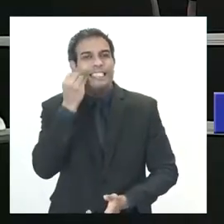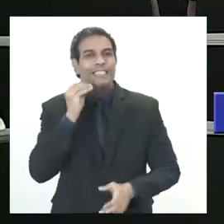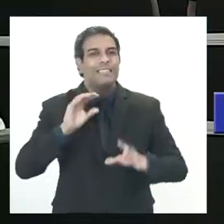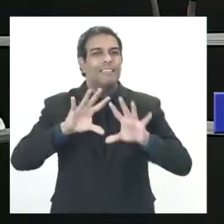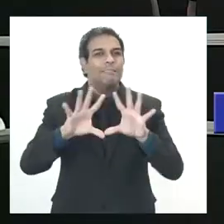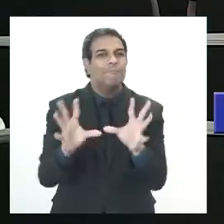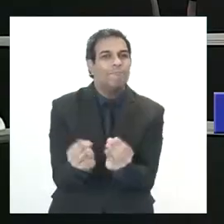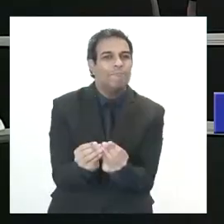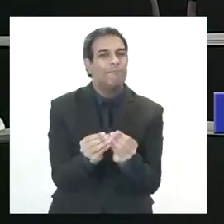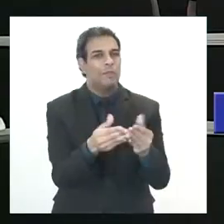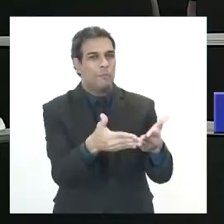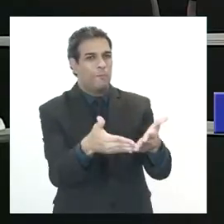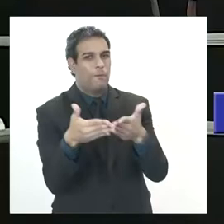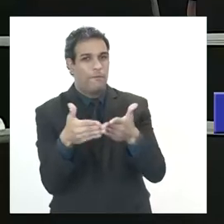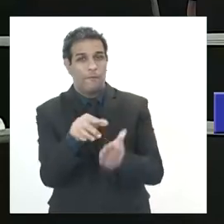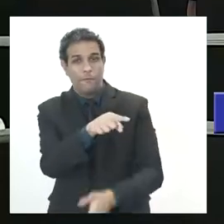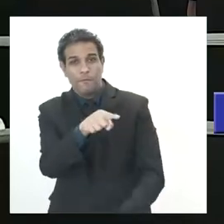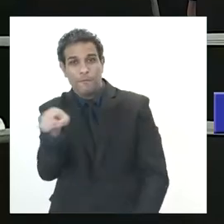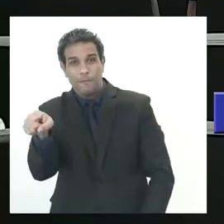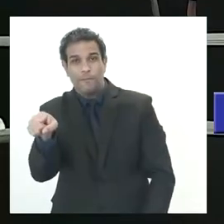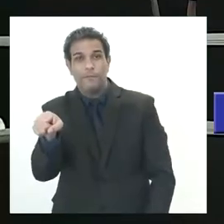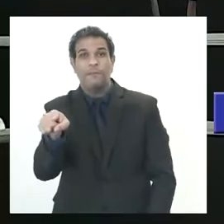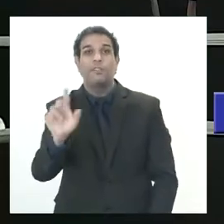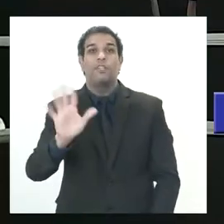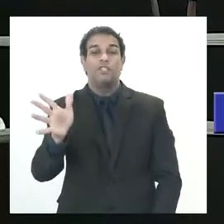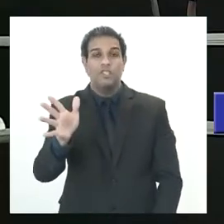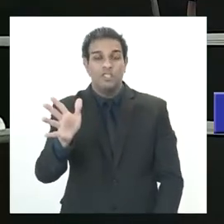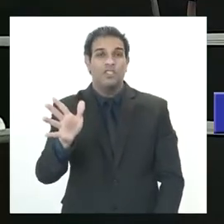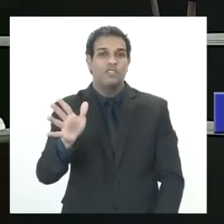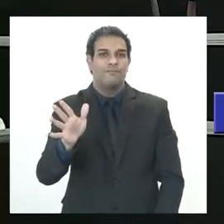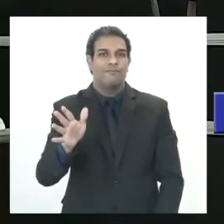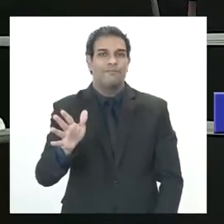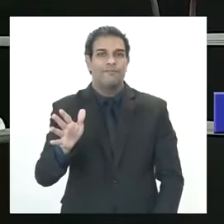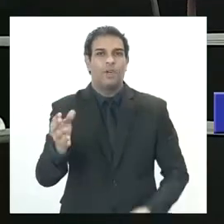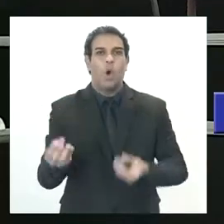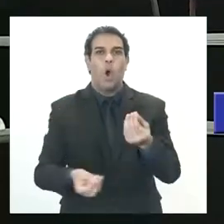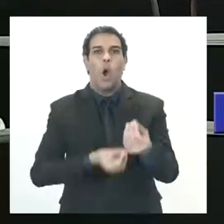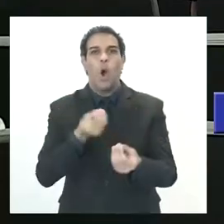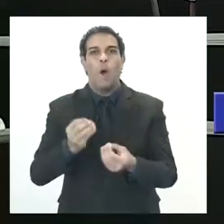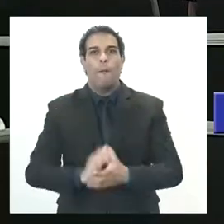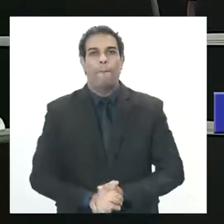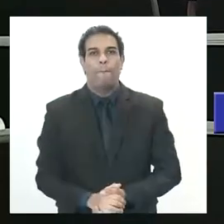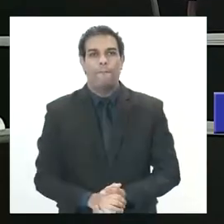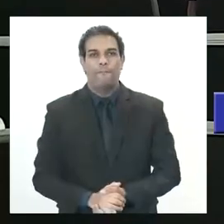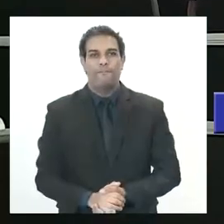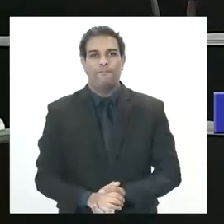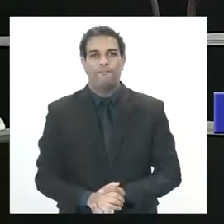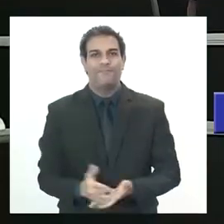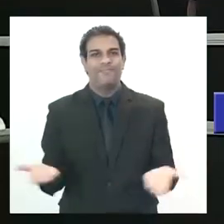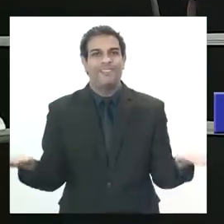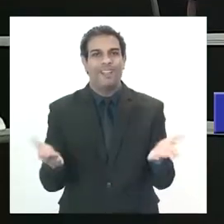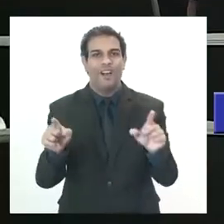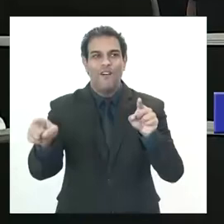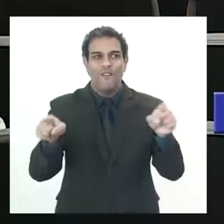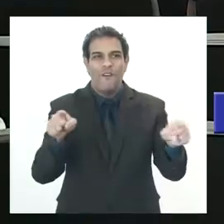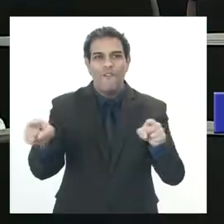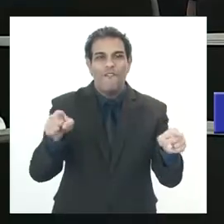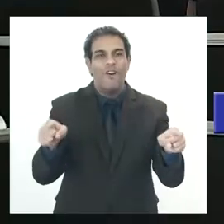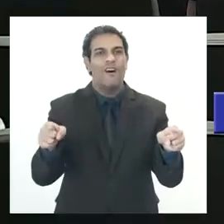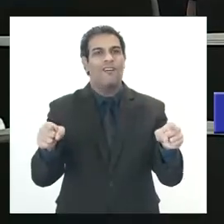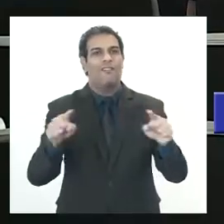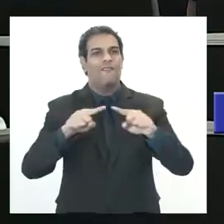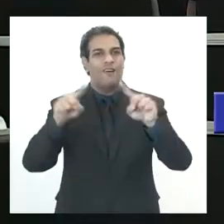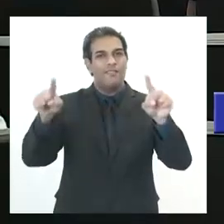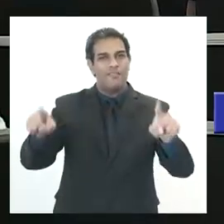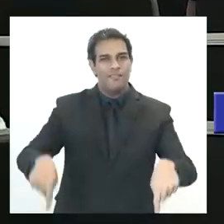que tá dando isso ali por favor eu só tô vendo almoçar já estão quase livre Quero Agradecer aqui aos servidores que estão nessa casa ele